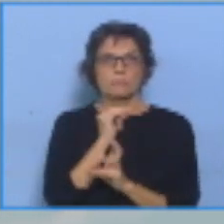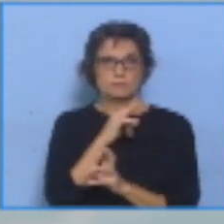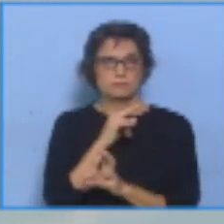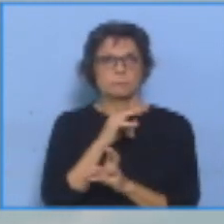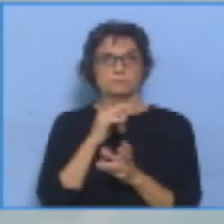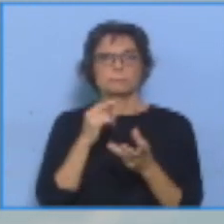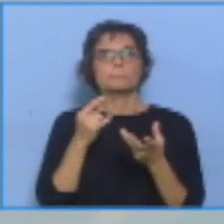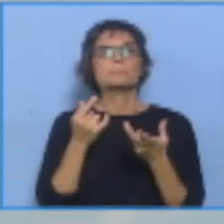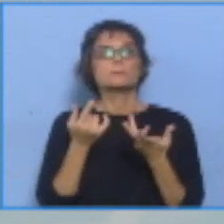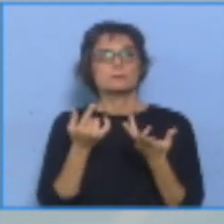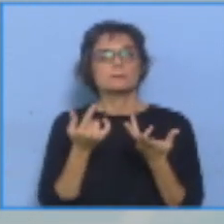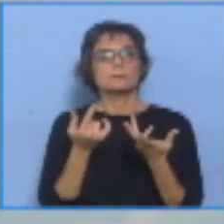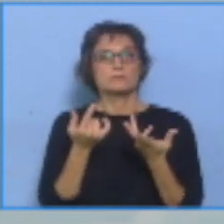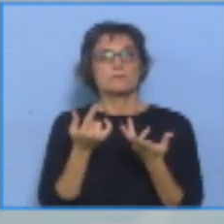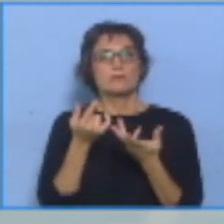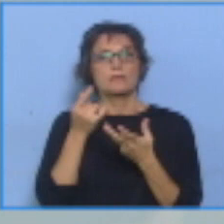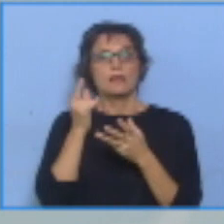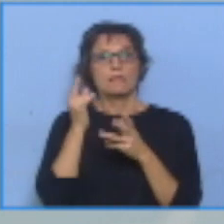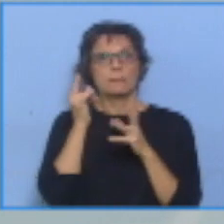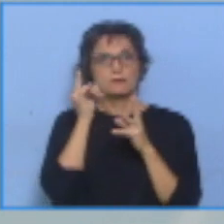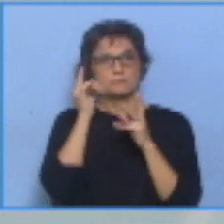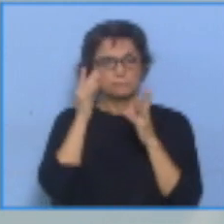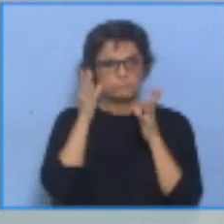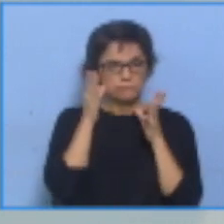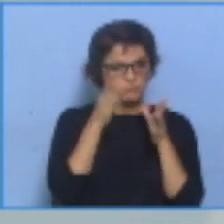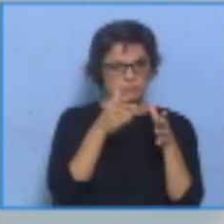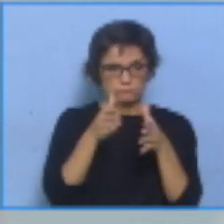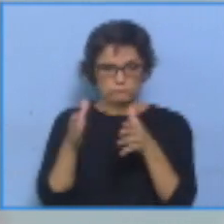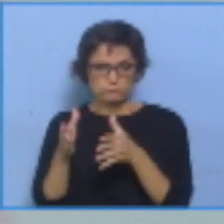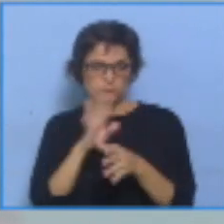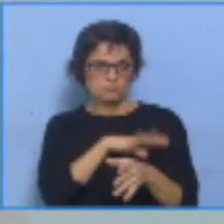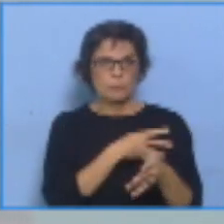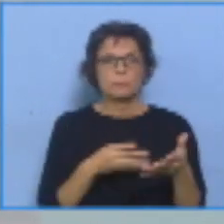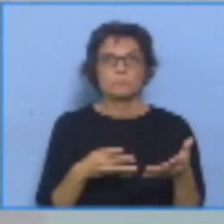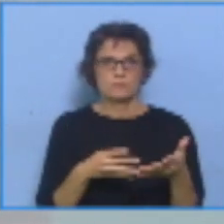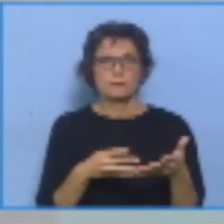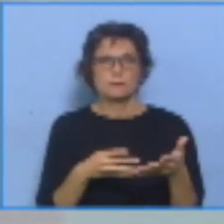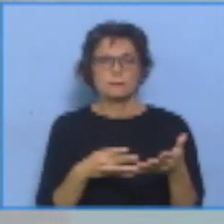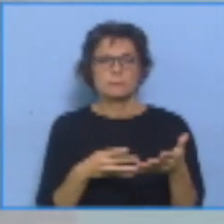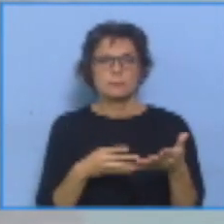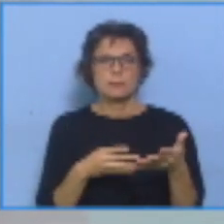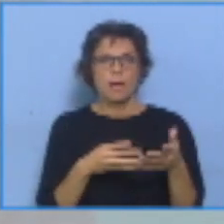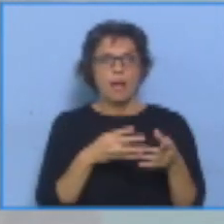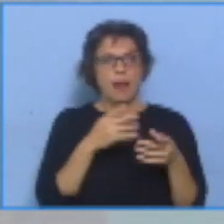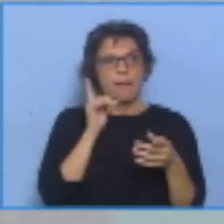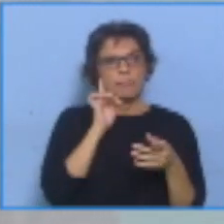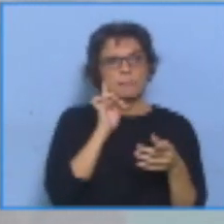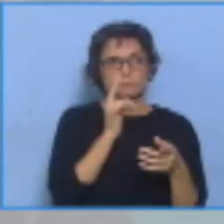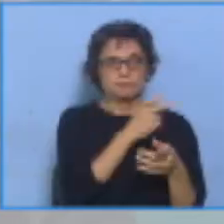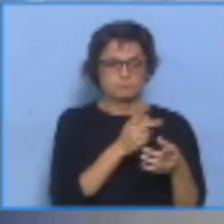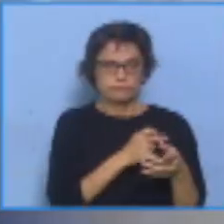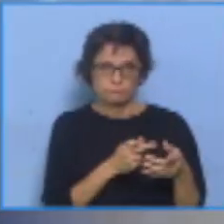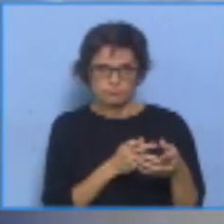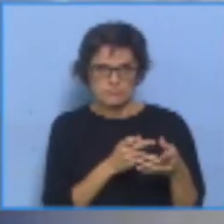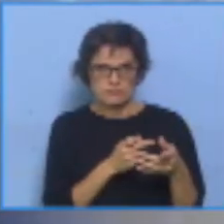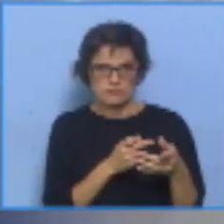na medida em que estamos muito focados também na capacidade que o poeta, ou que o agente cultural tem de intervir na sociedade. E no caso dela, do contexto, não é?